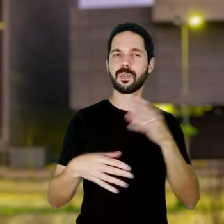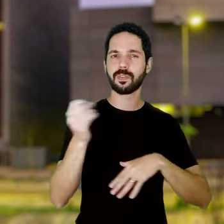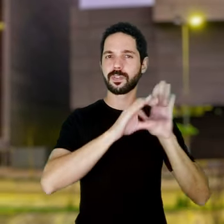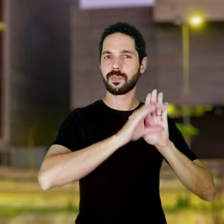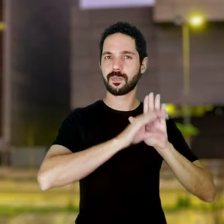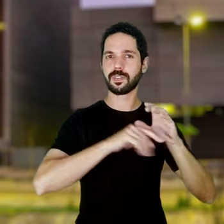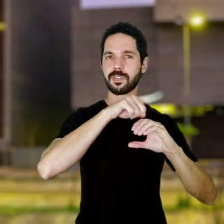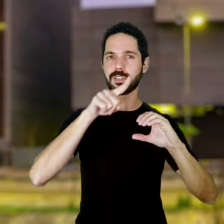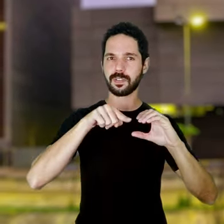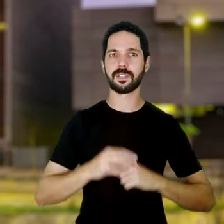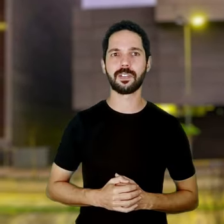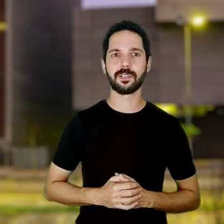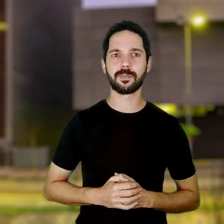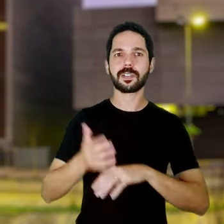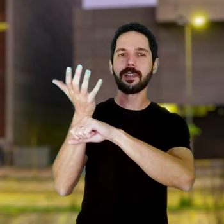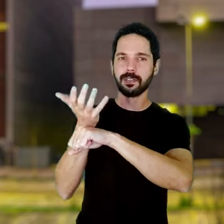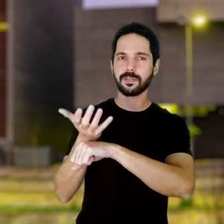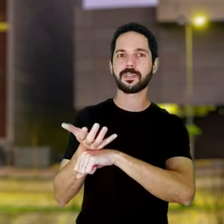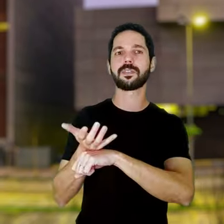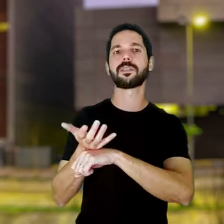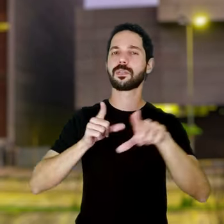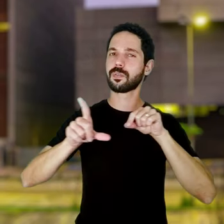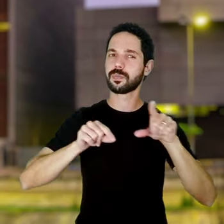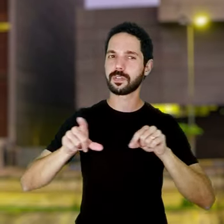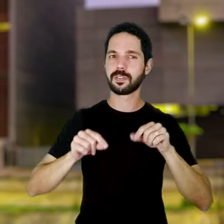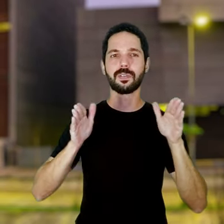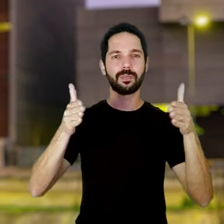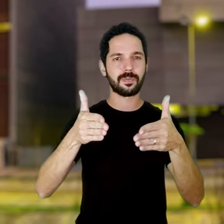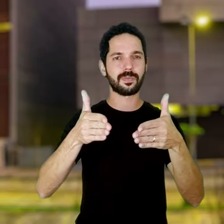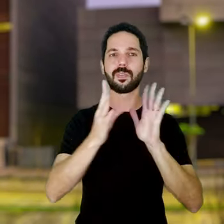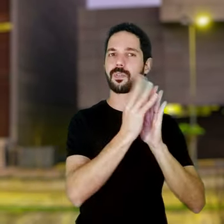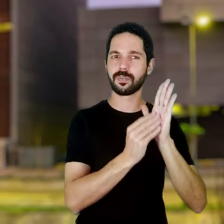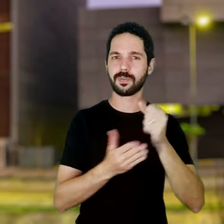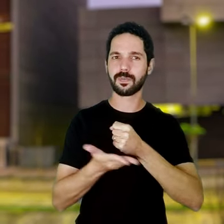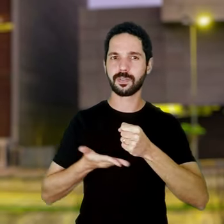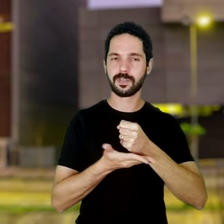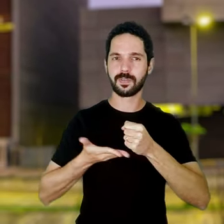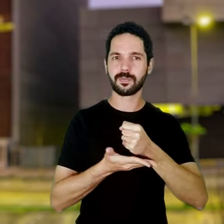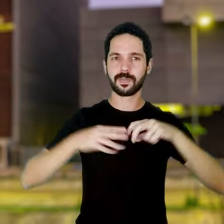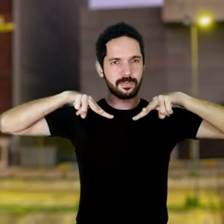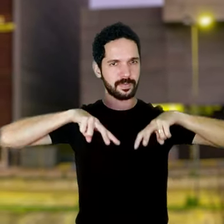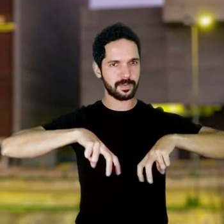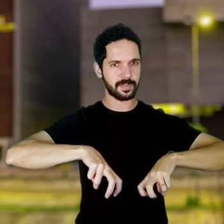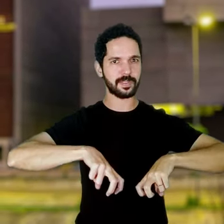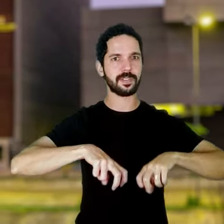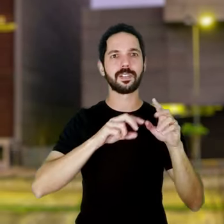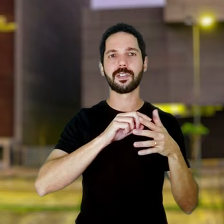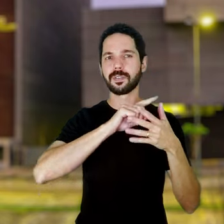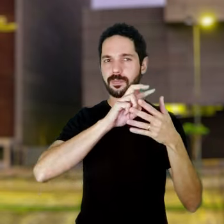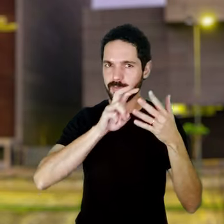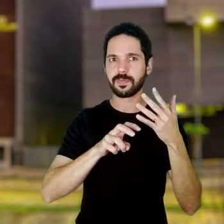conceitos da ciência. Já as disciplinas de opção limitada abordam conteúdos básicos de aprofundamento dos eixos